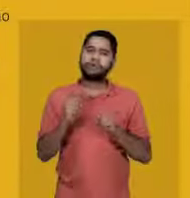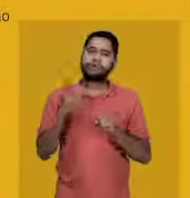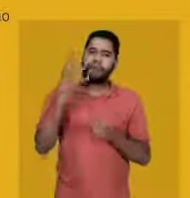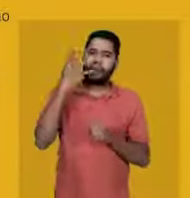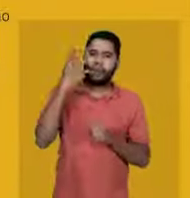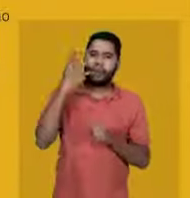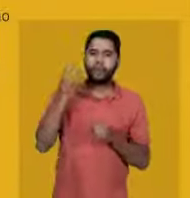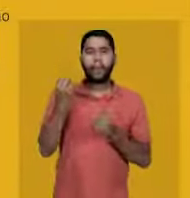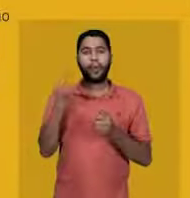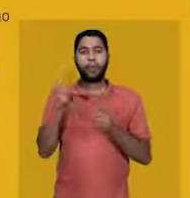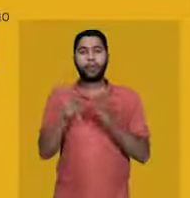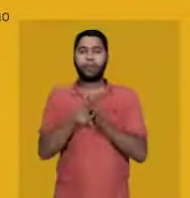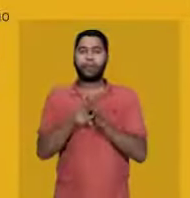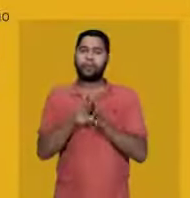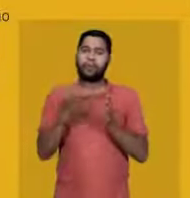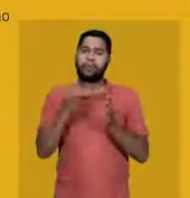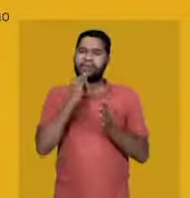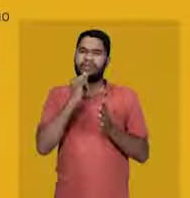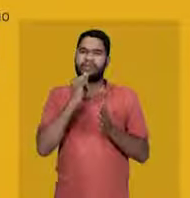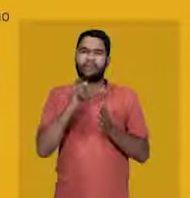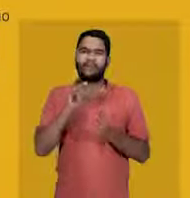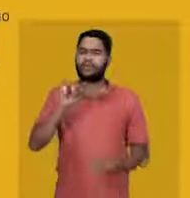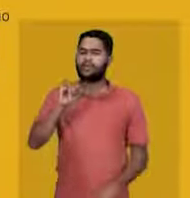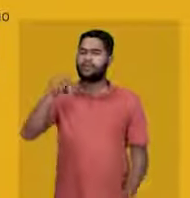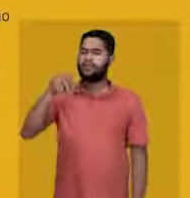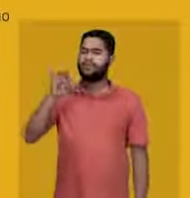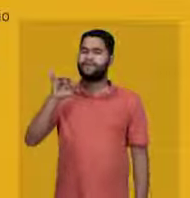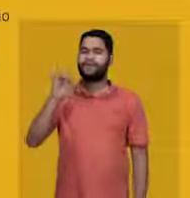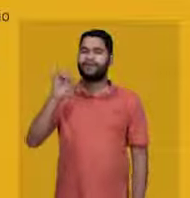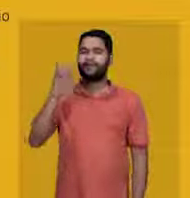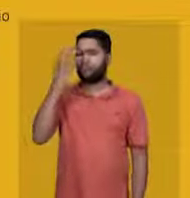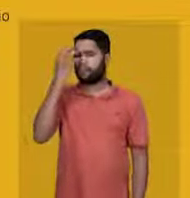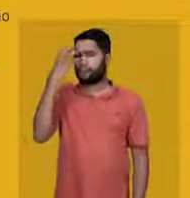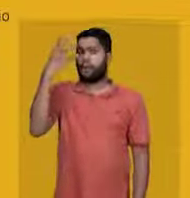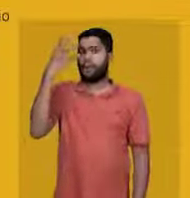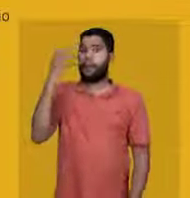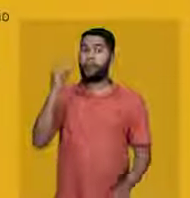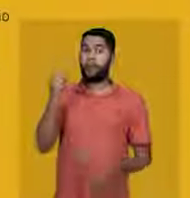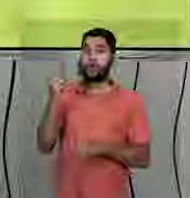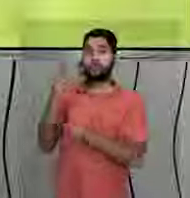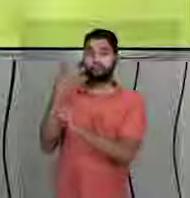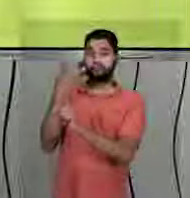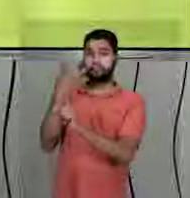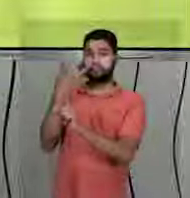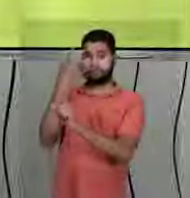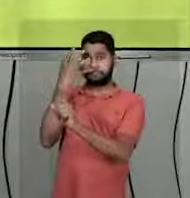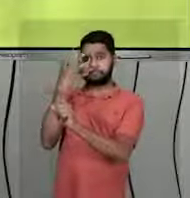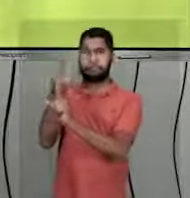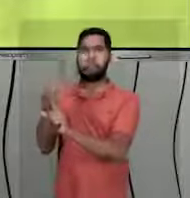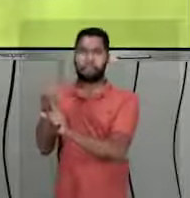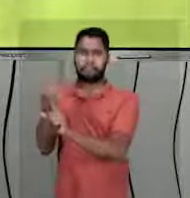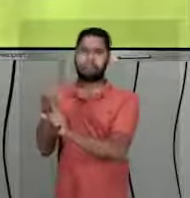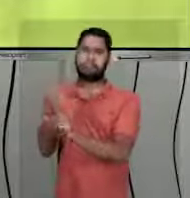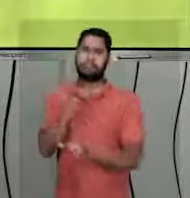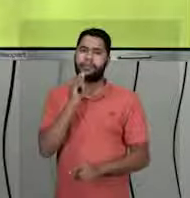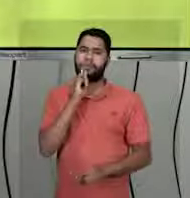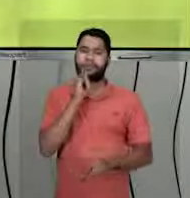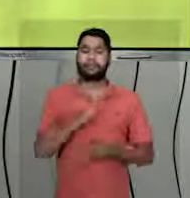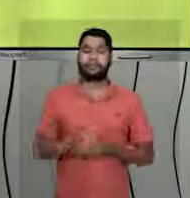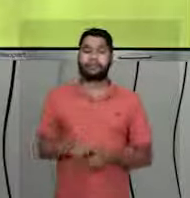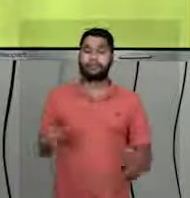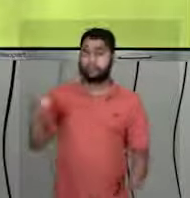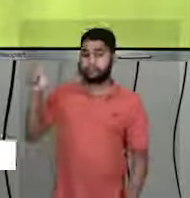uma infecção bacteriana ou viral. Pode ser extremamente contagiosa. Como assim, professora? Vamos supor que a